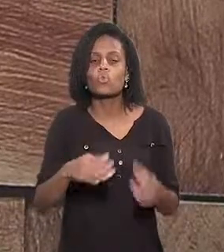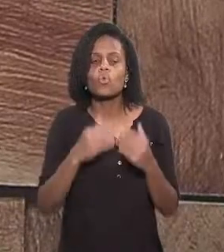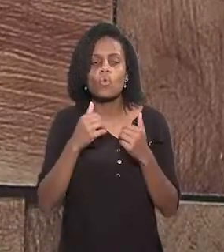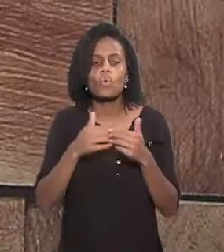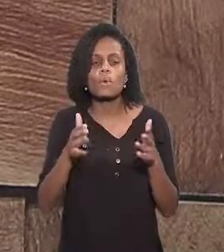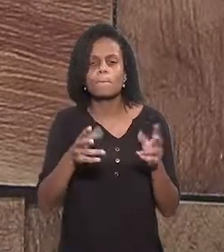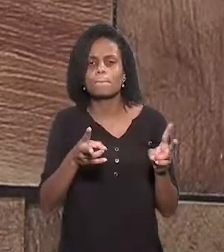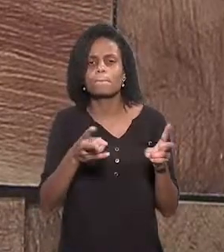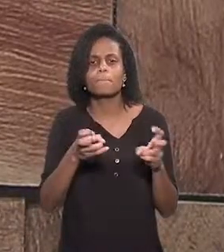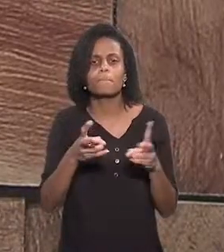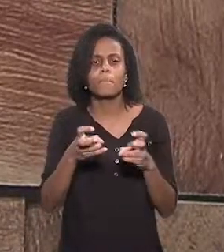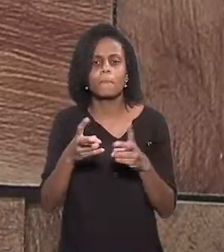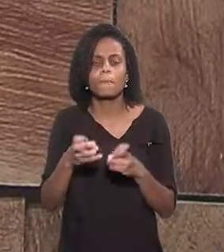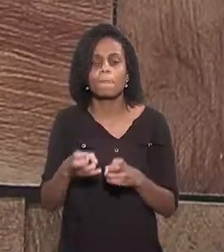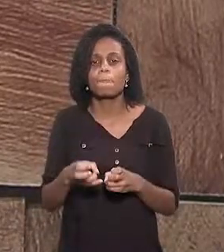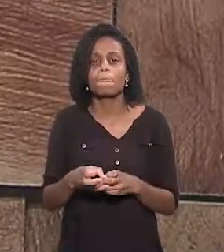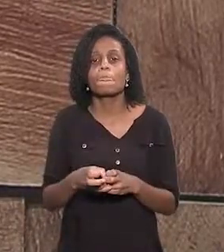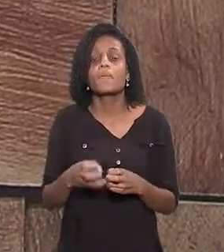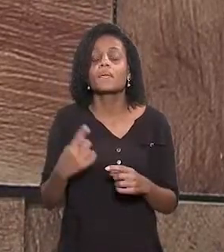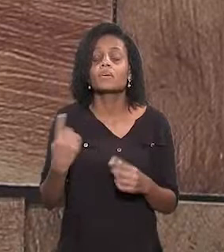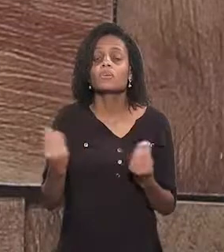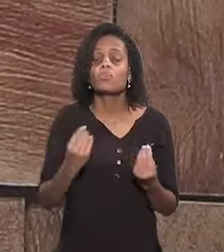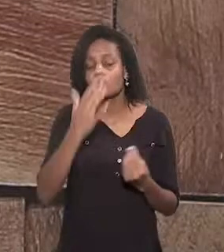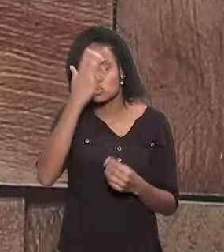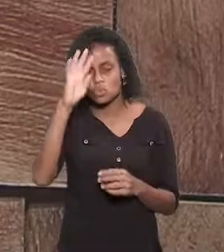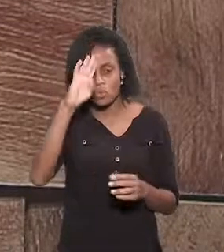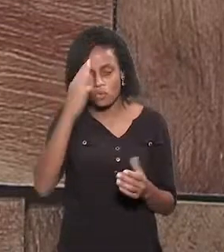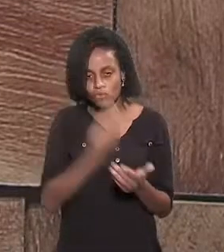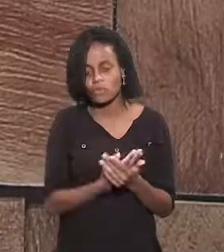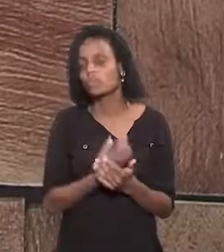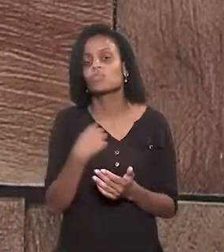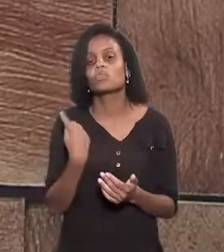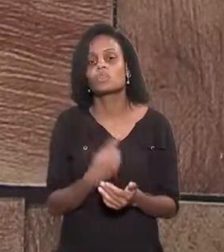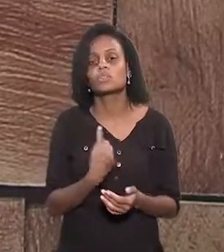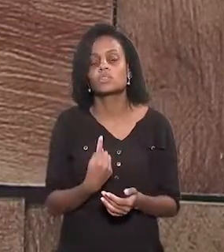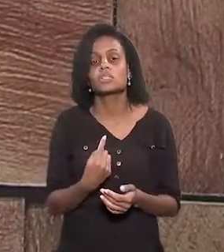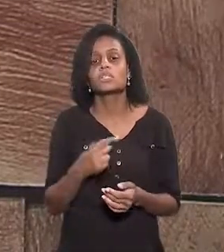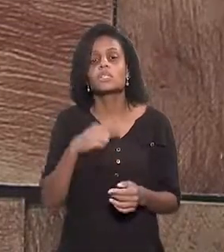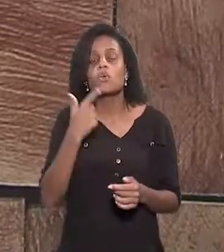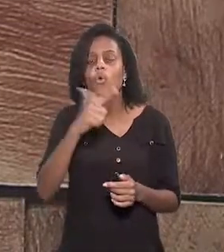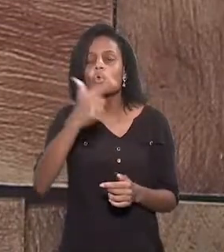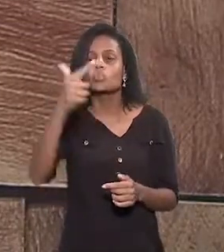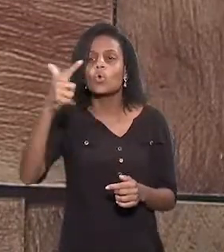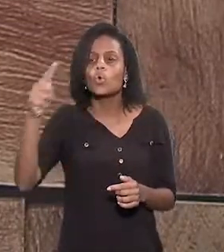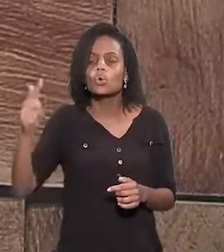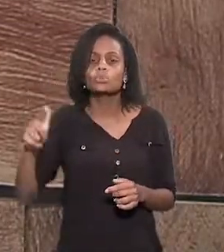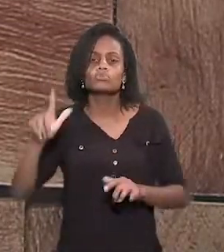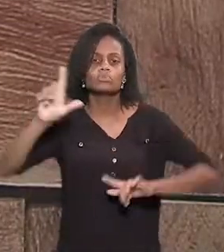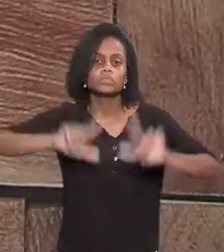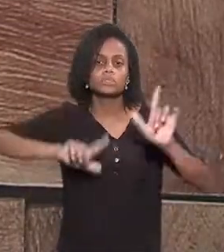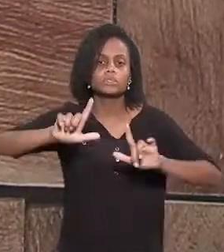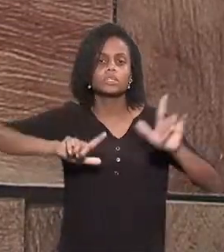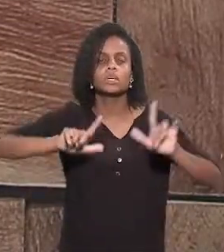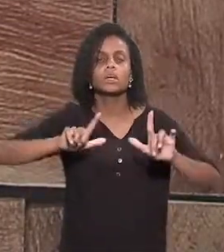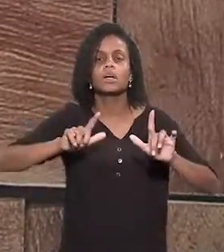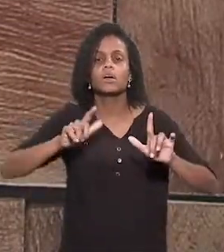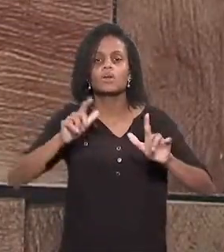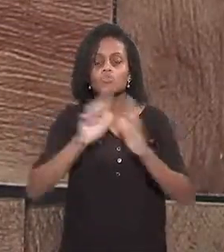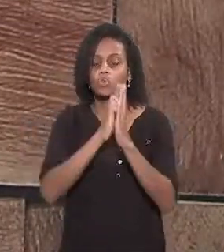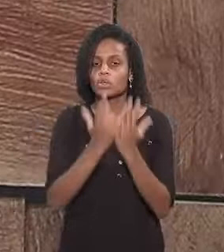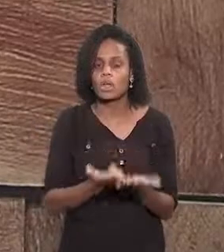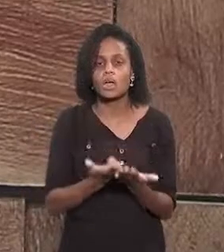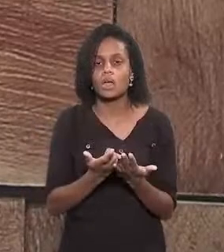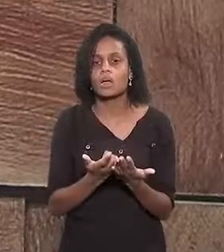a perceber, né, através da credibilidade que o Voz da Comunidade criou, que outros veículos de comunicação